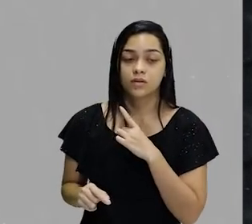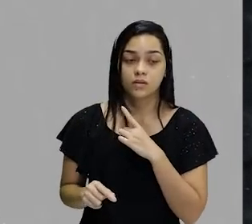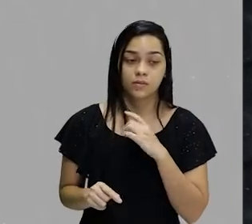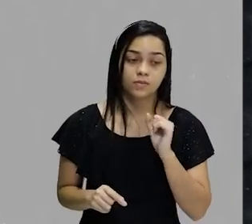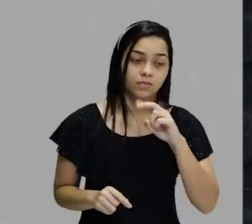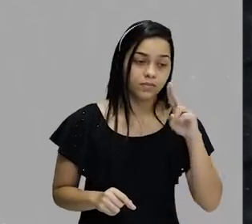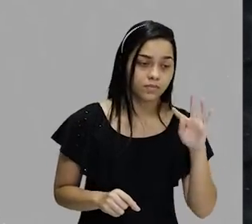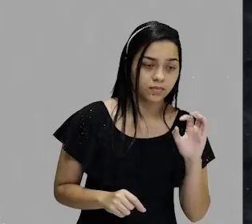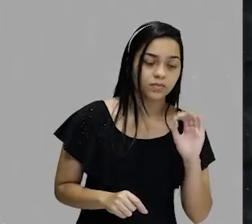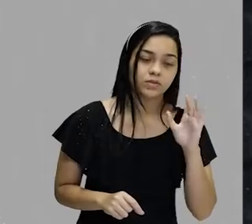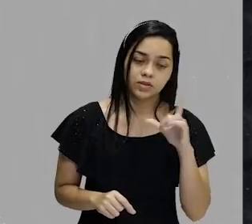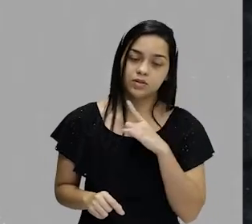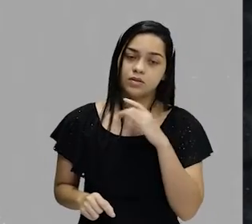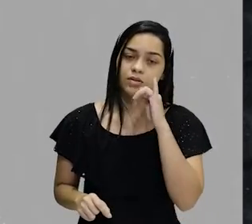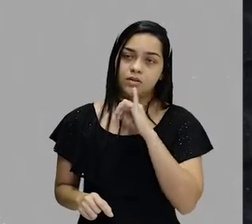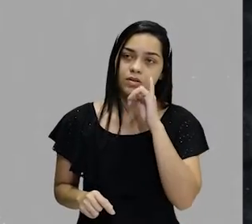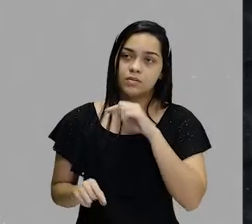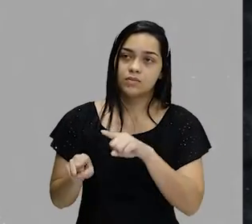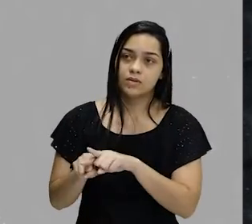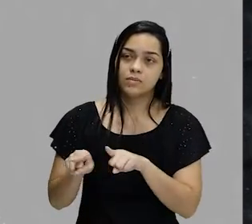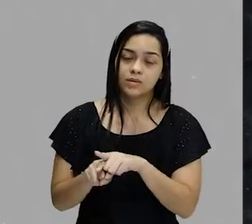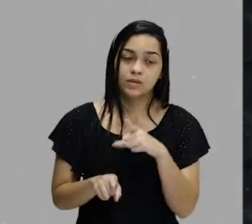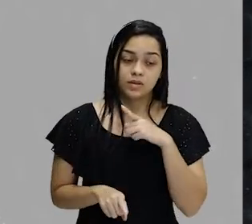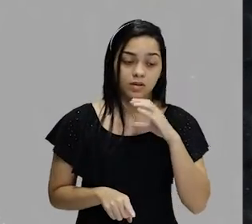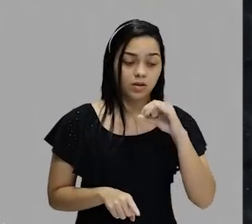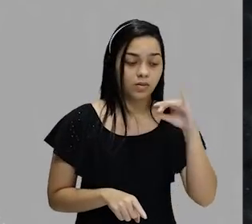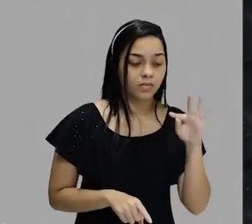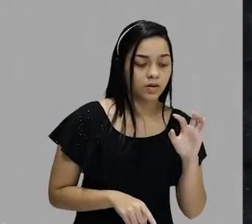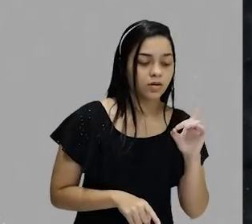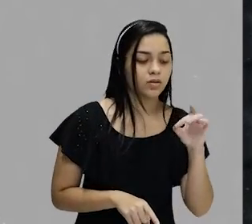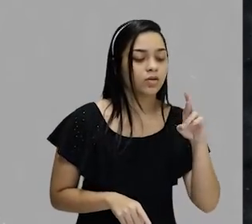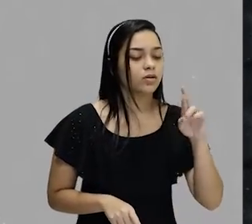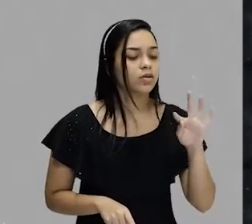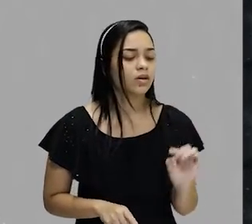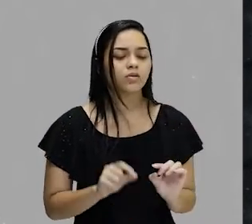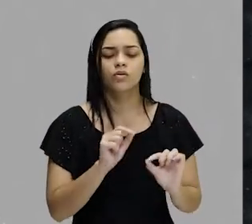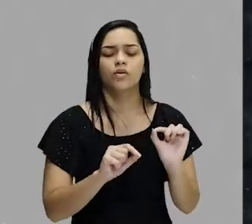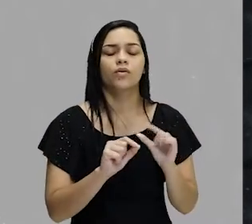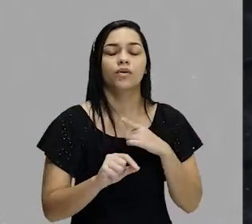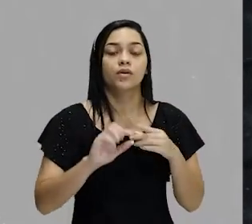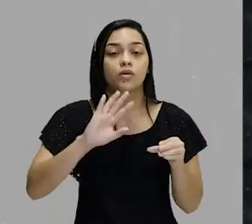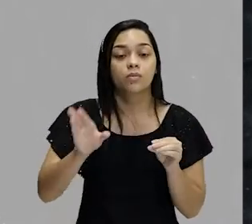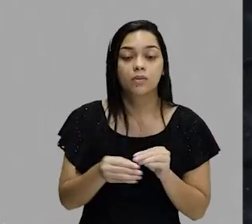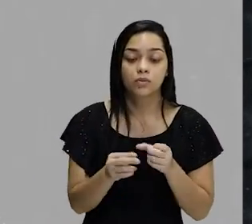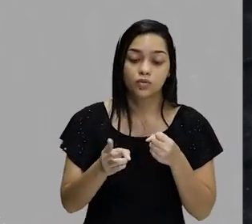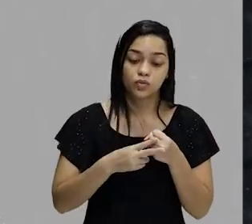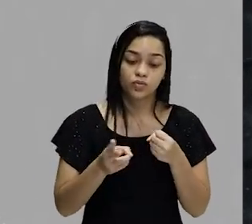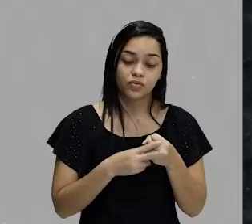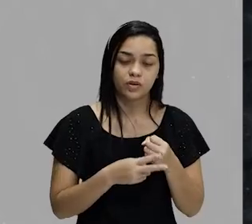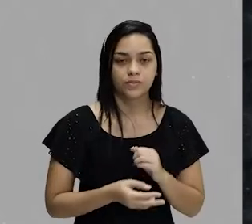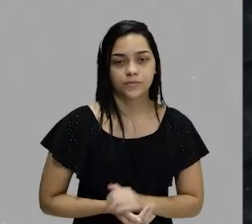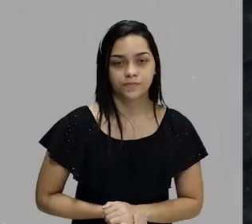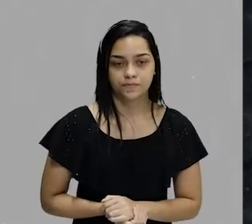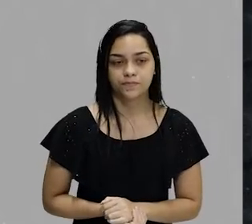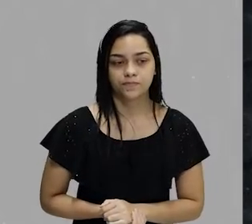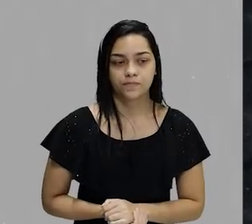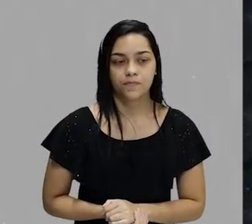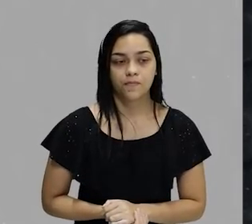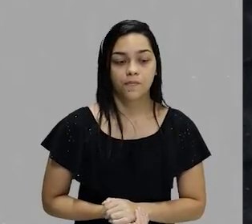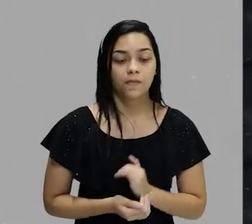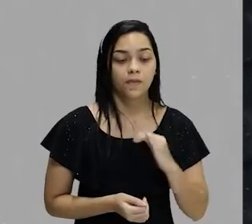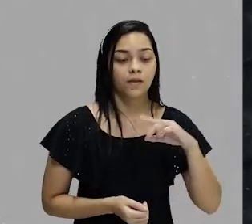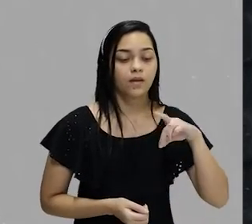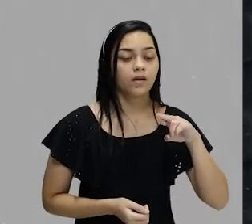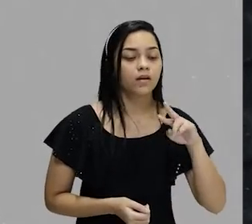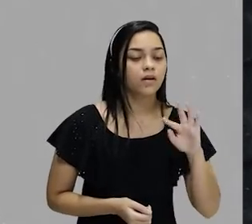nós vimos já o exemplo, objeto direto. O que é o objeto direto? É o complemento do verbo transitivo direto. Objeto indireto